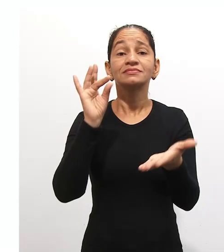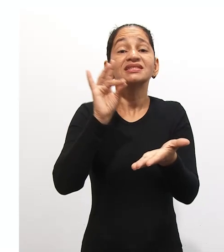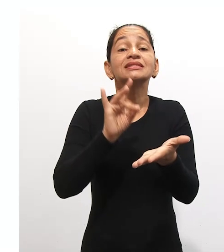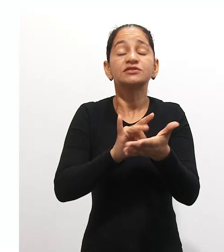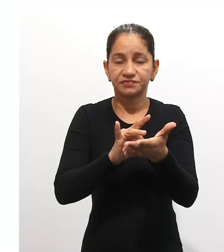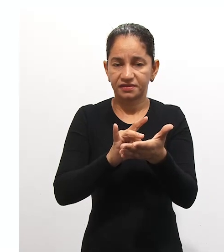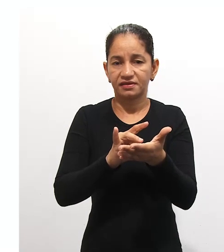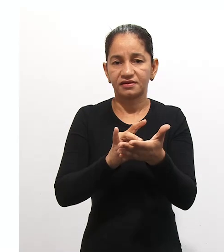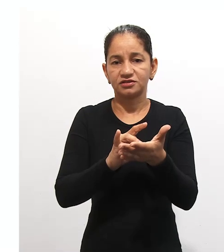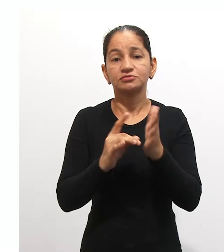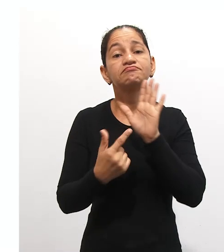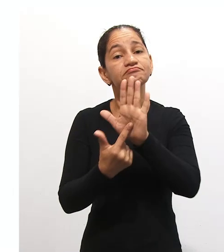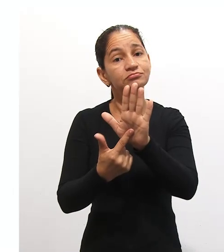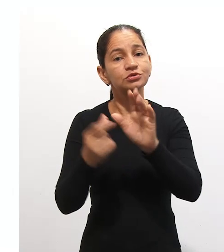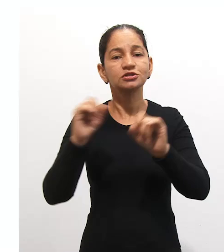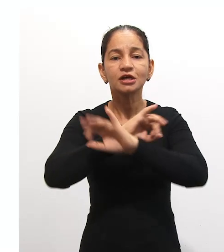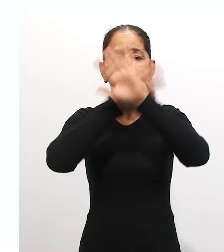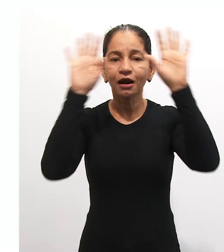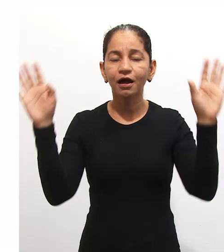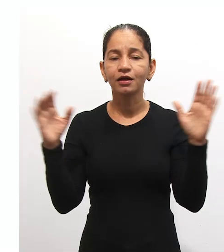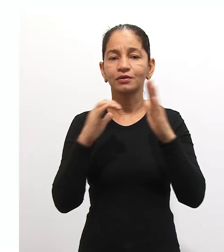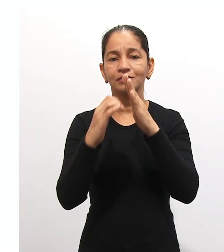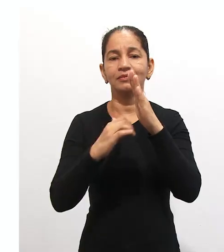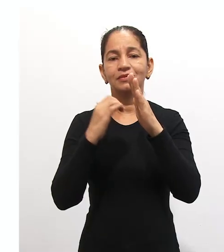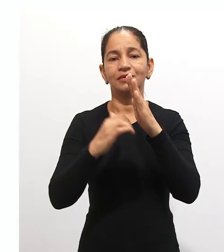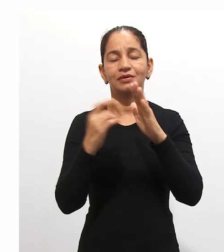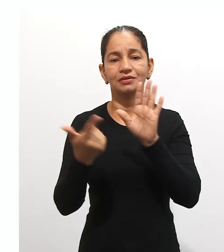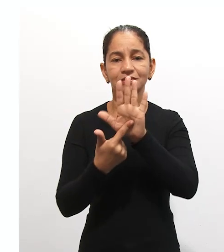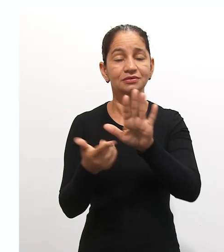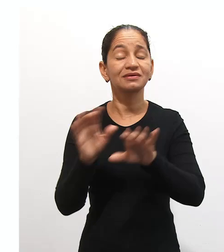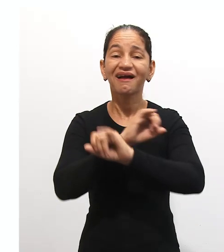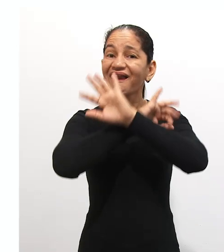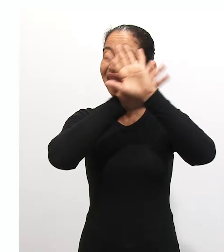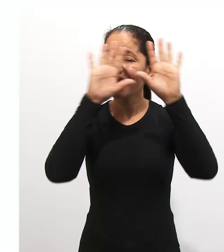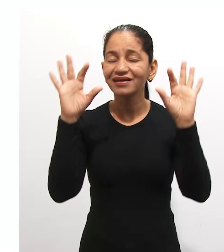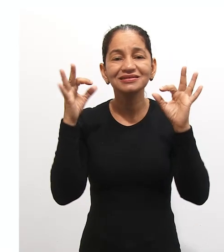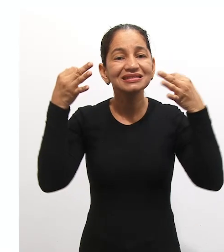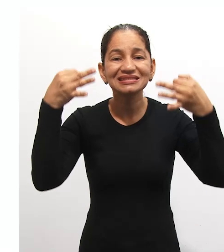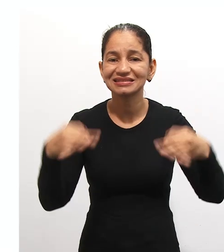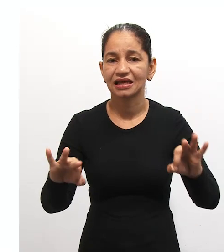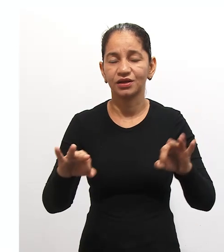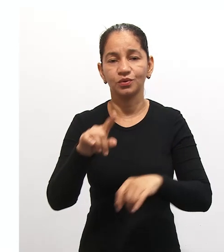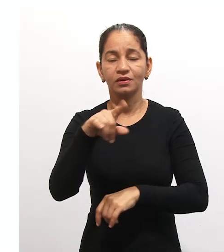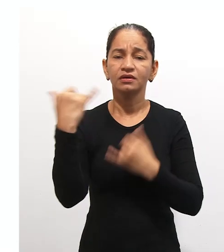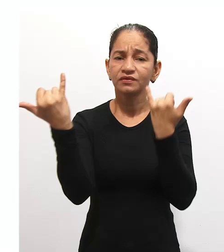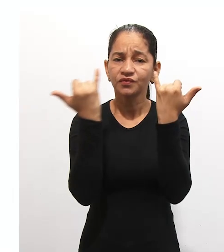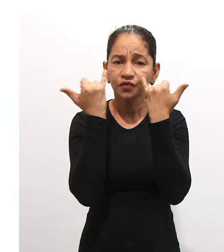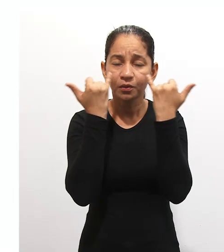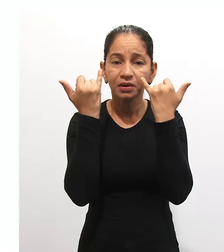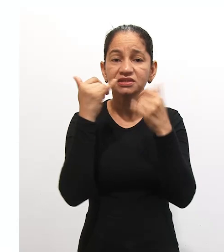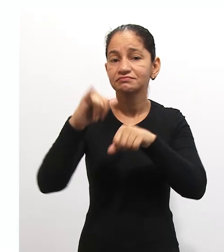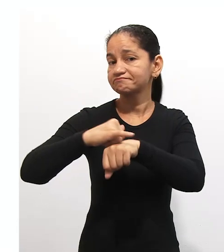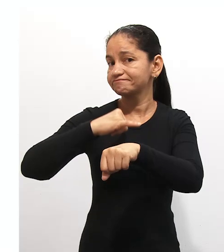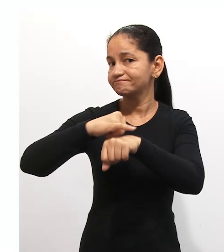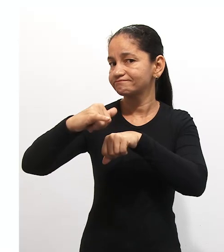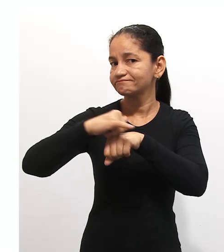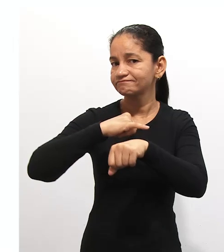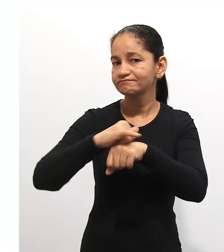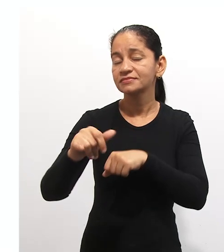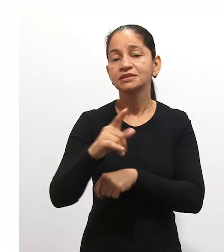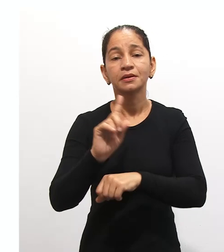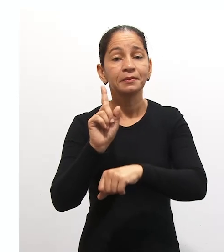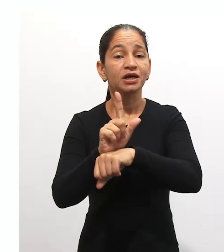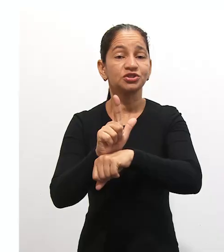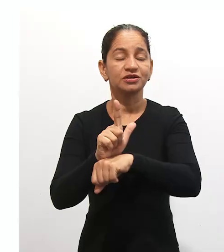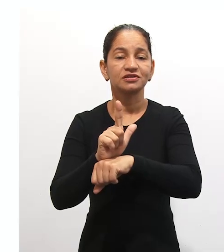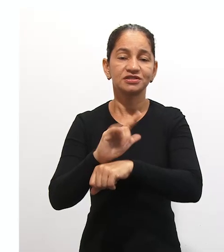do negócio. E essas ferramentas, pessoal, transformam o custo em informações estratégicas. Essas são as